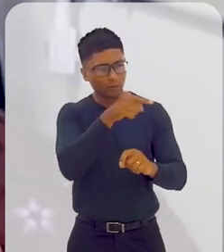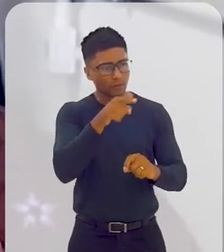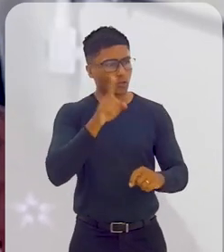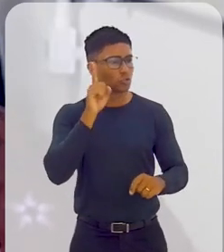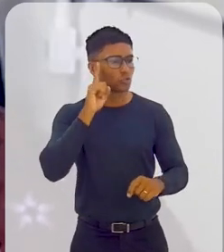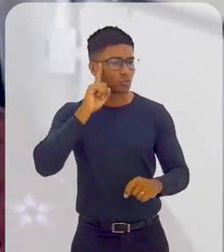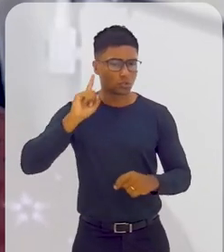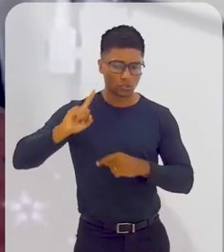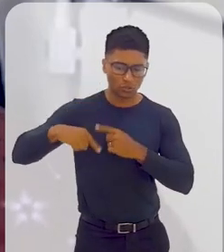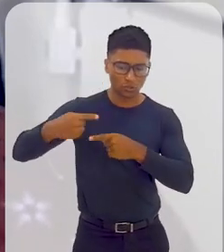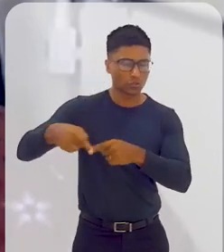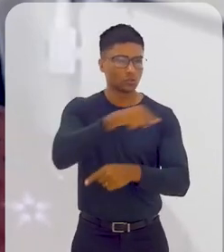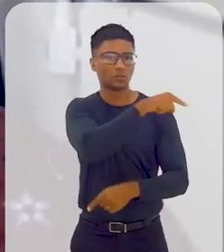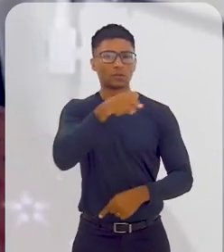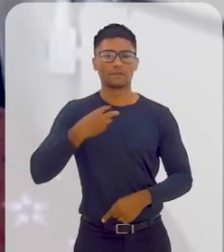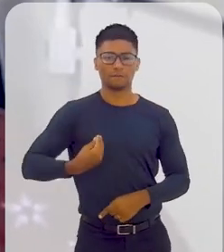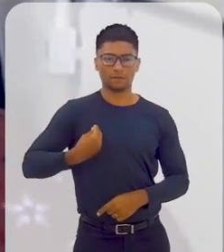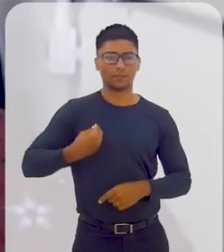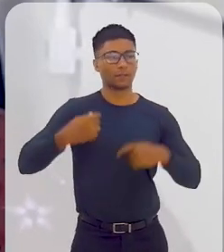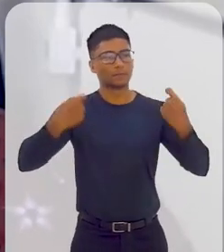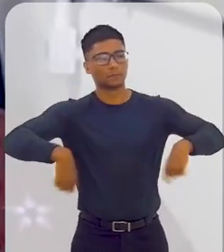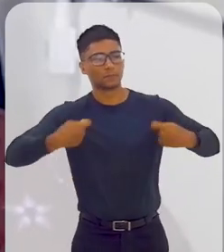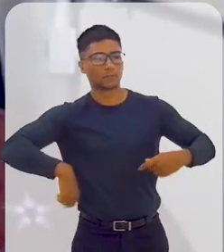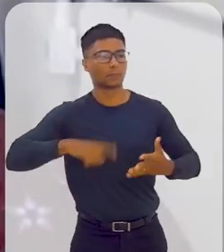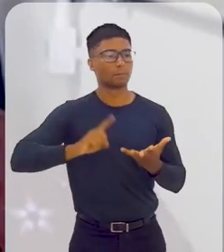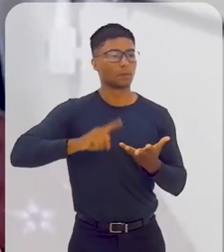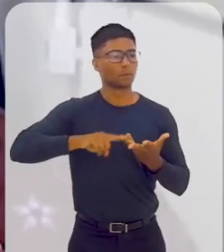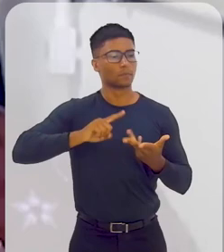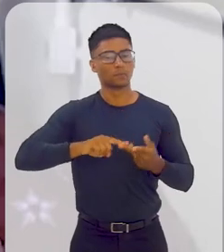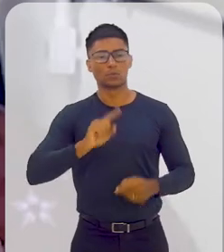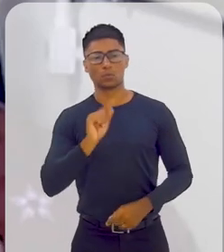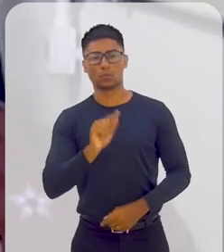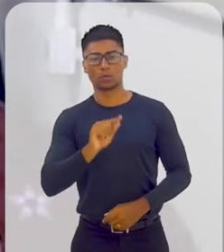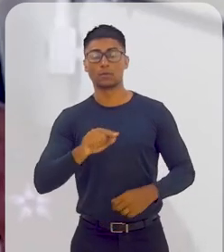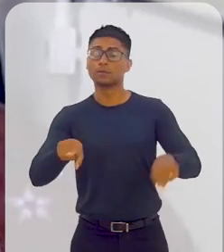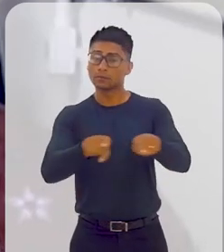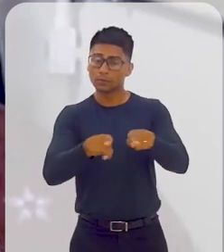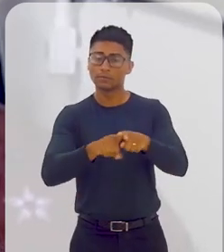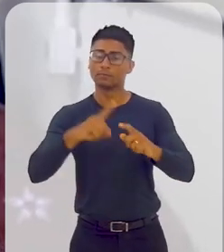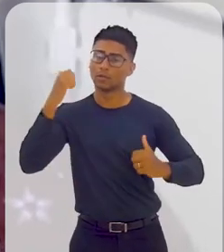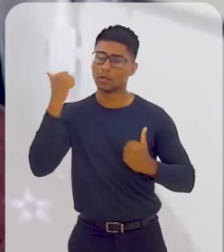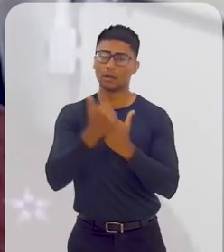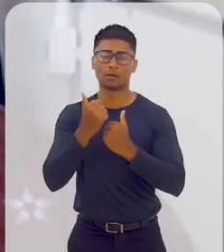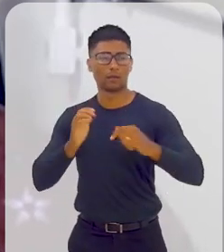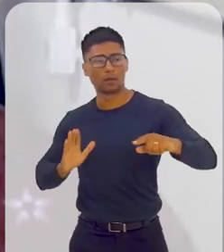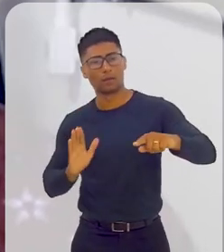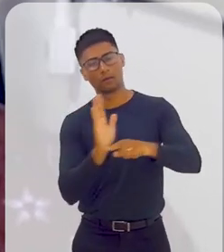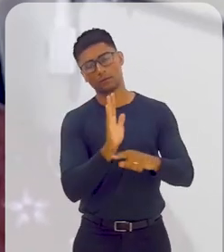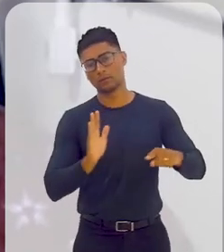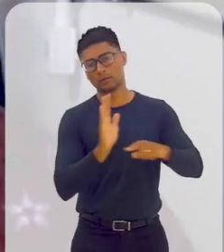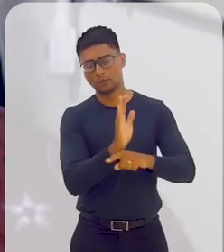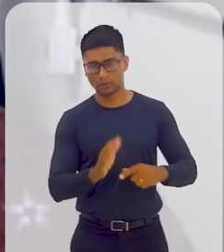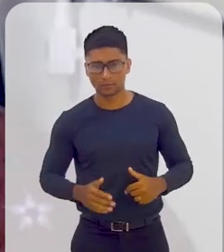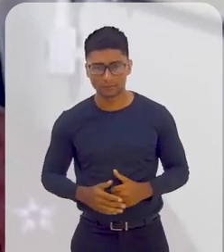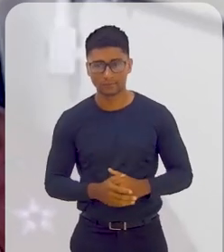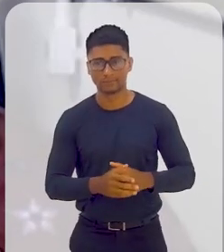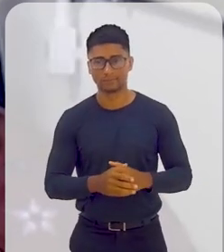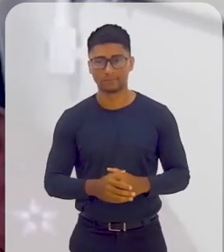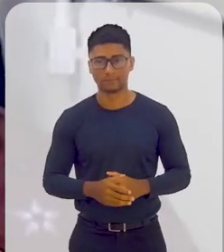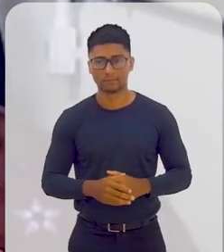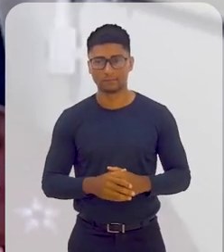dia, entendendo não só as necessidades, mas auxiliando também, né, com essa, a partir